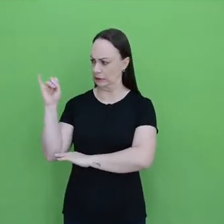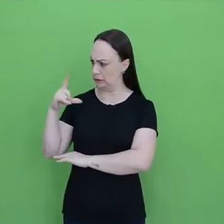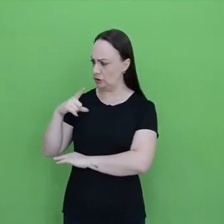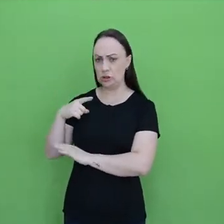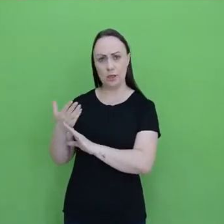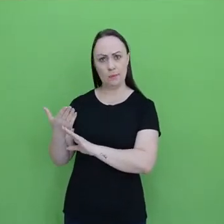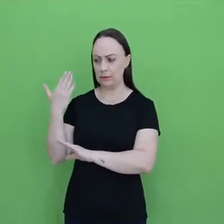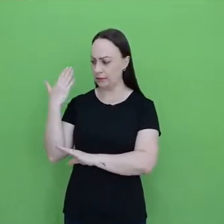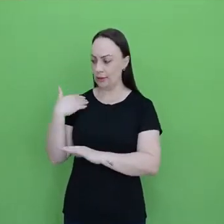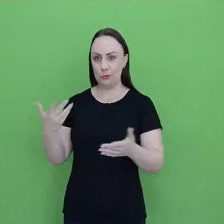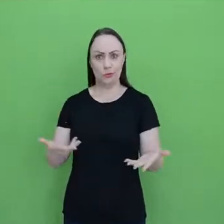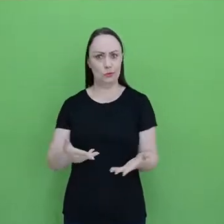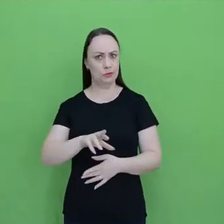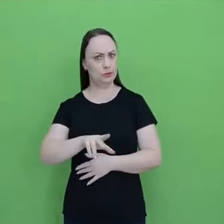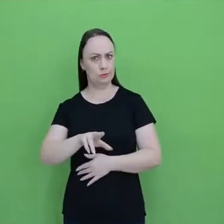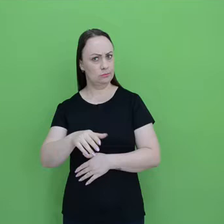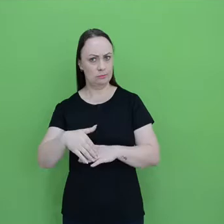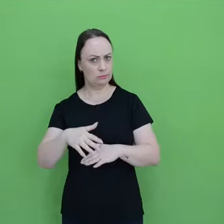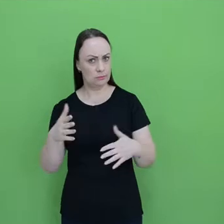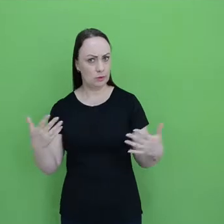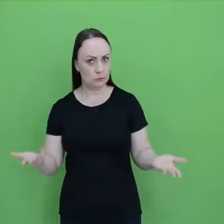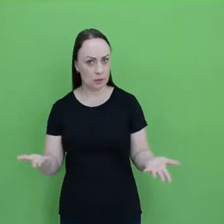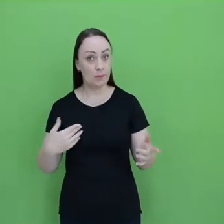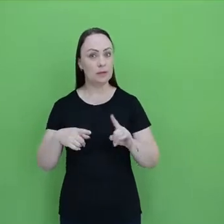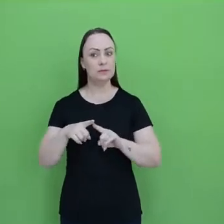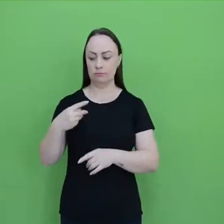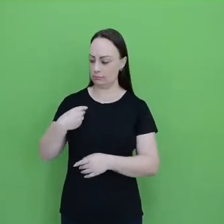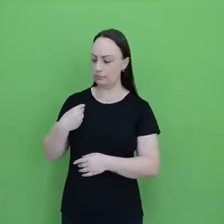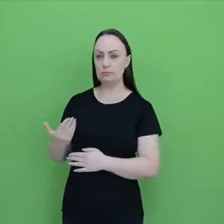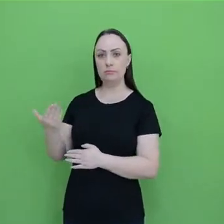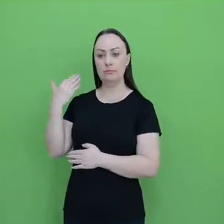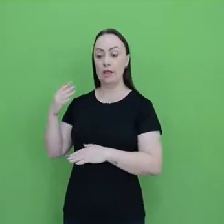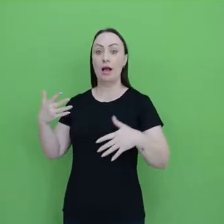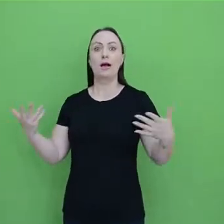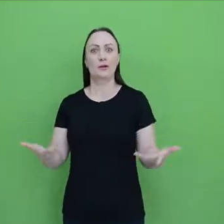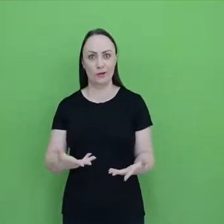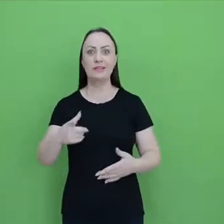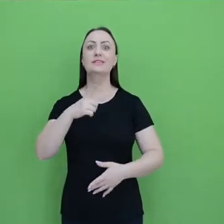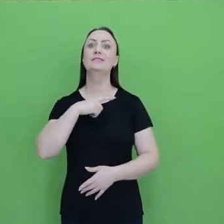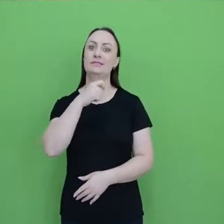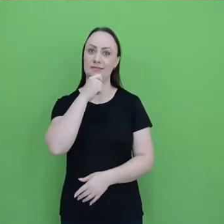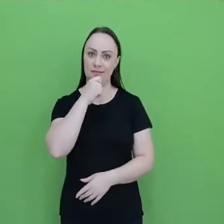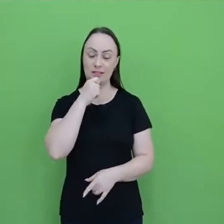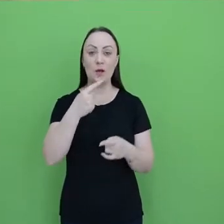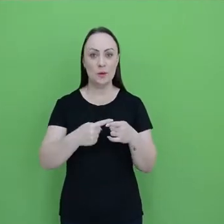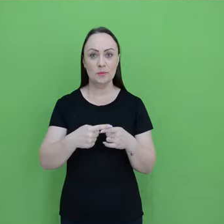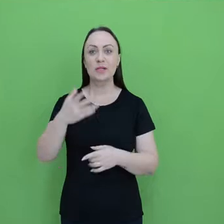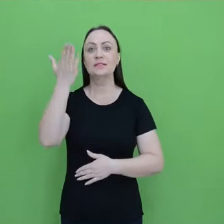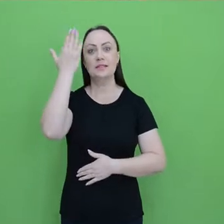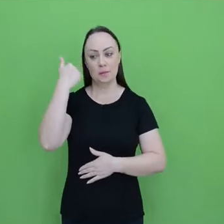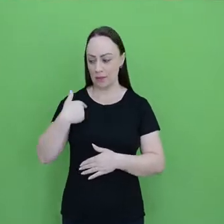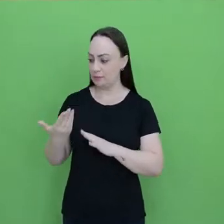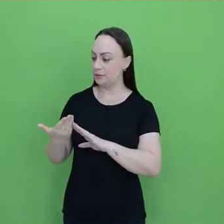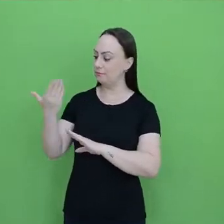Se existiu, já não existe. Existiu, logo existe, porque sabemos que